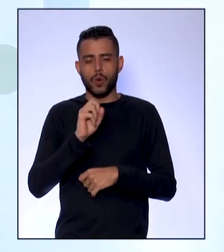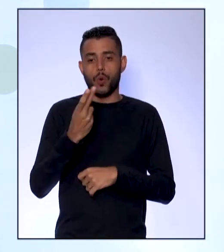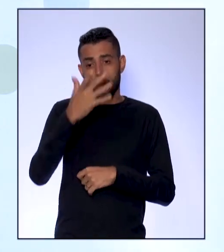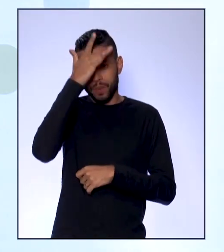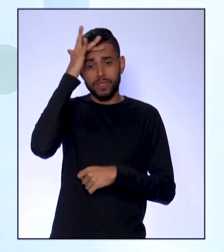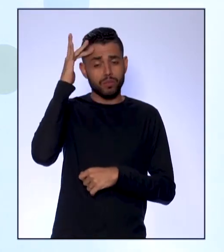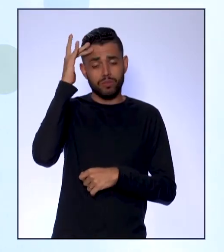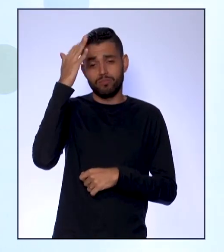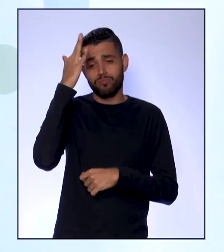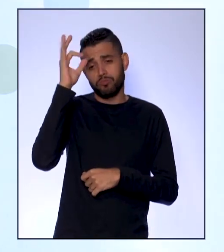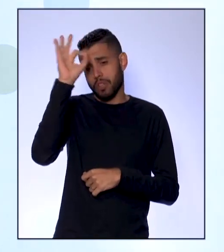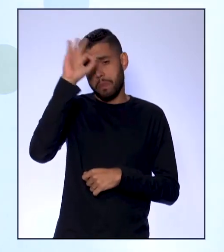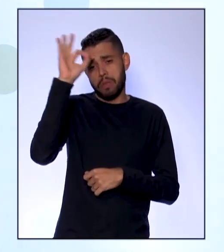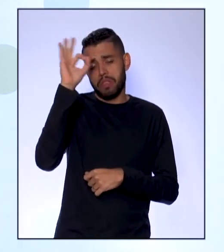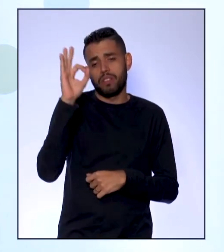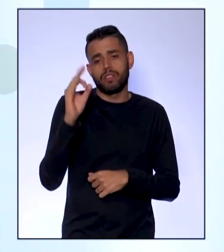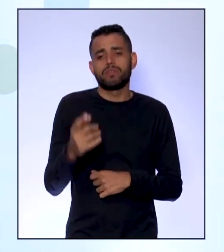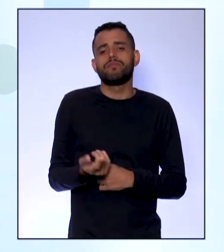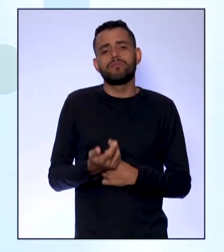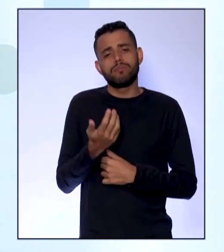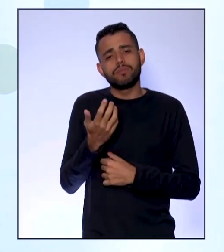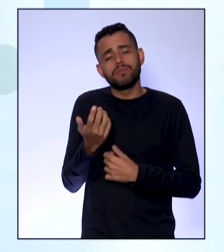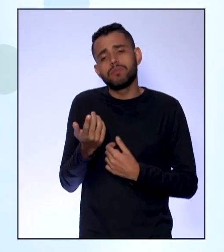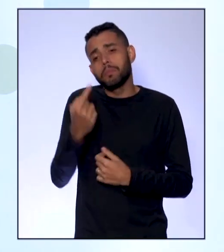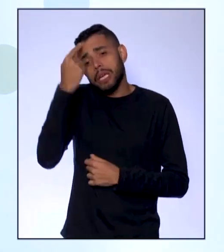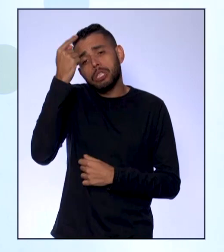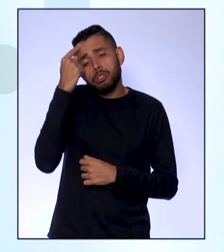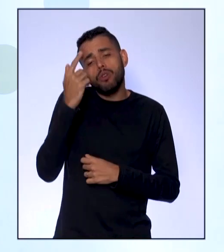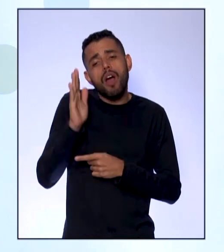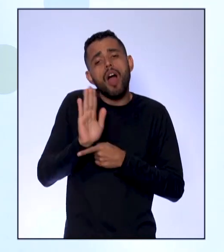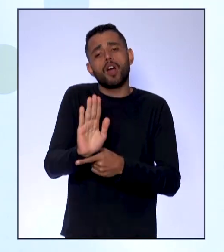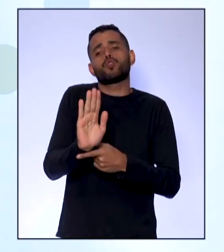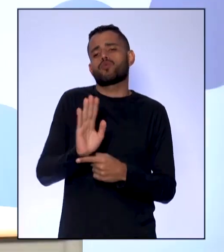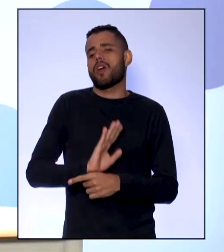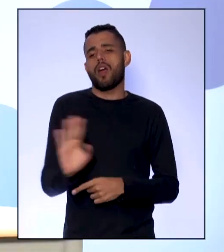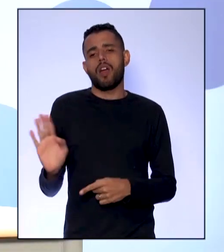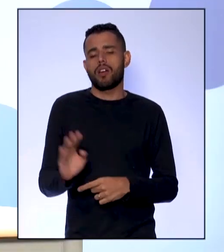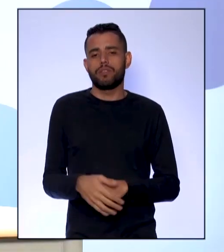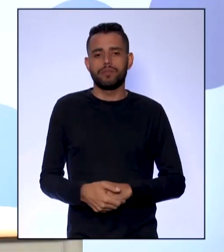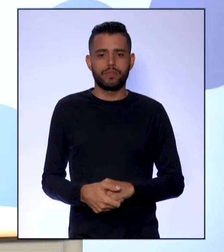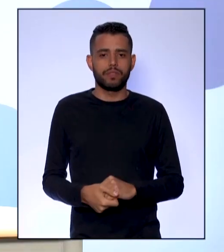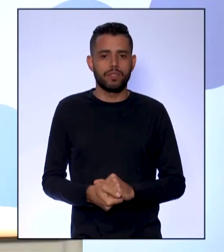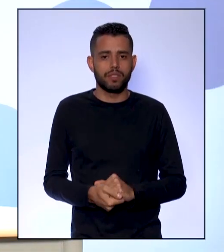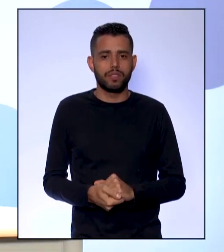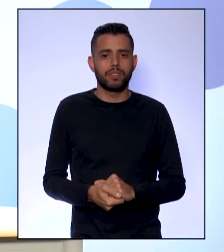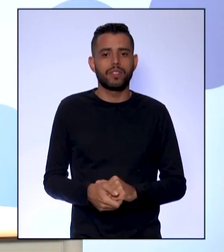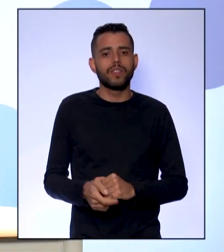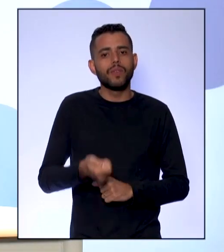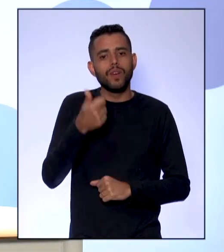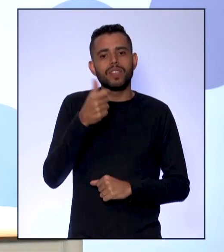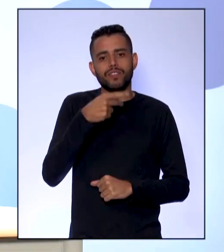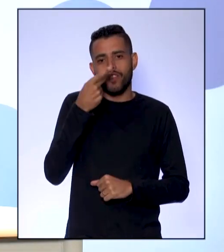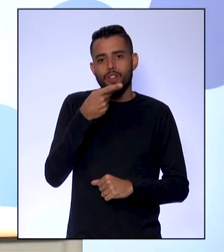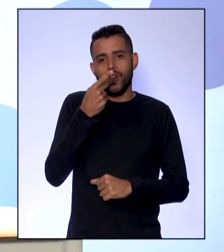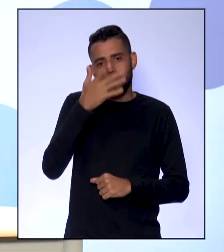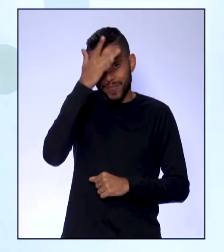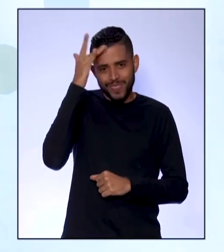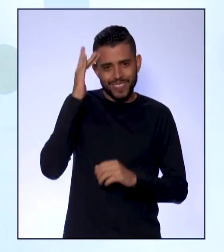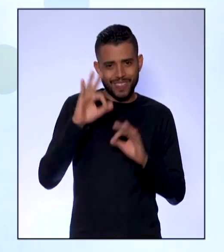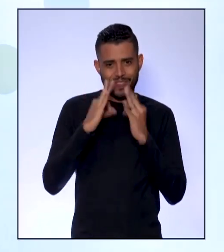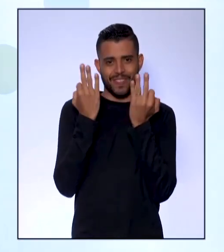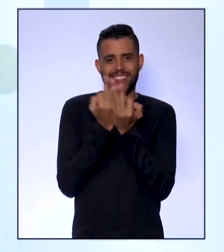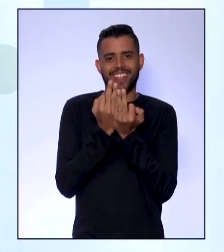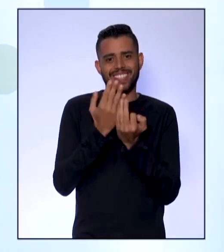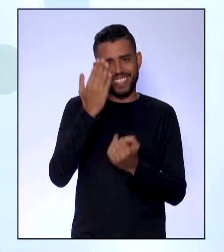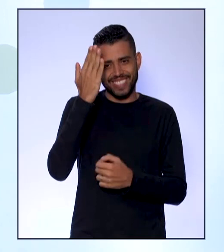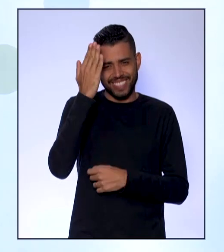desavisada com uma boa intenção que espalhou aquilo porque achou que era melhor para você, tá? Fabiana, você quase falou a pessoa da sua família que faz isso, viu? Ai, gente, segredo